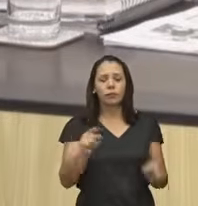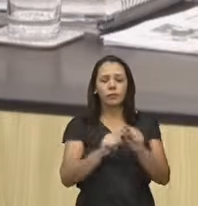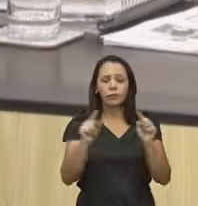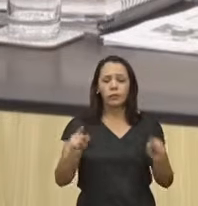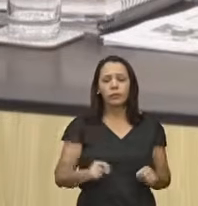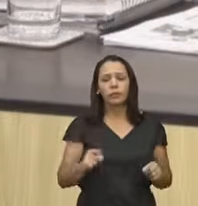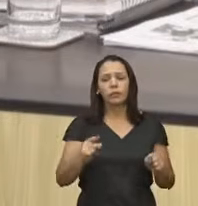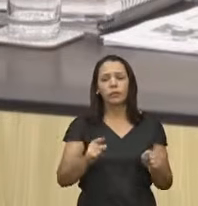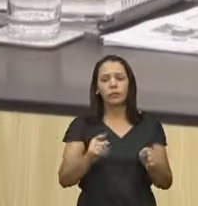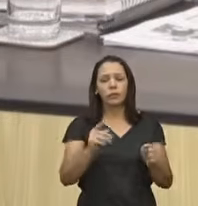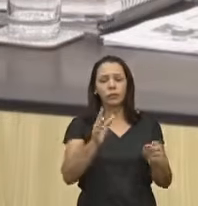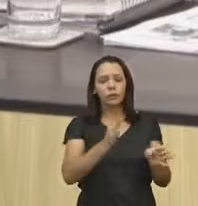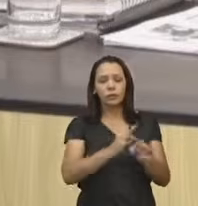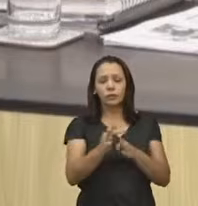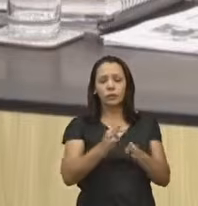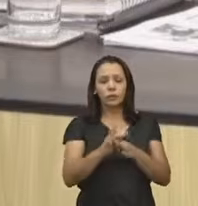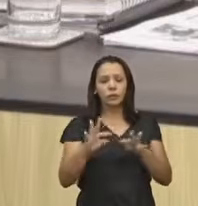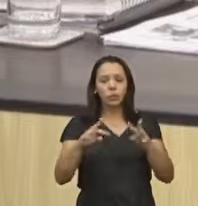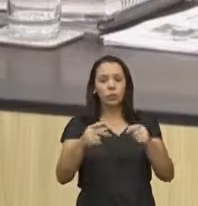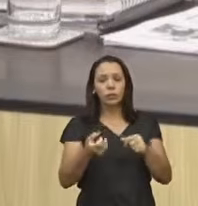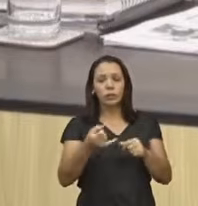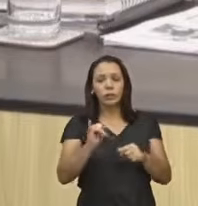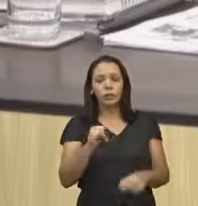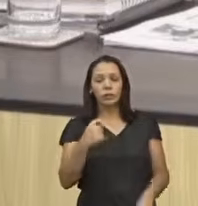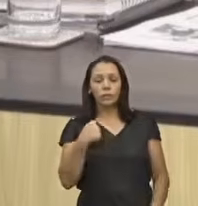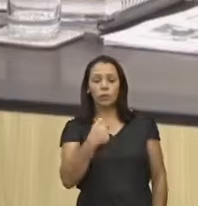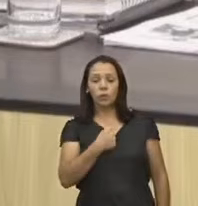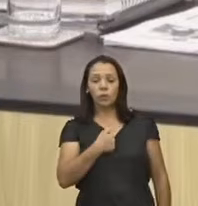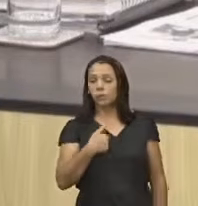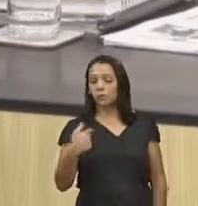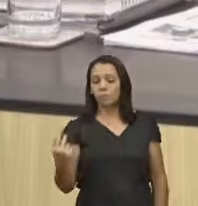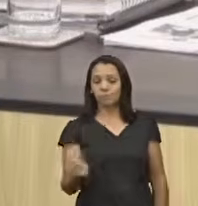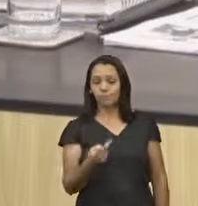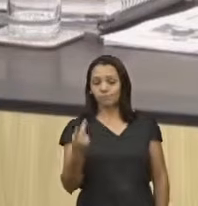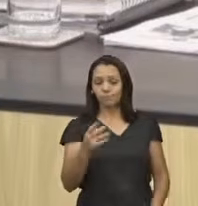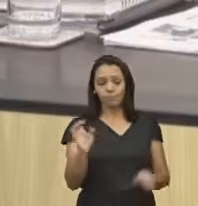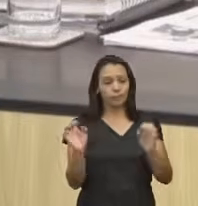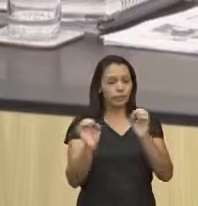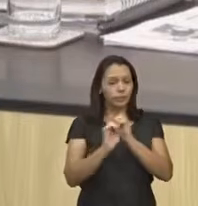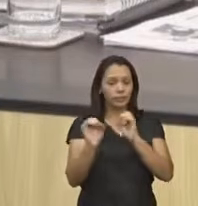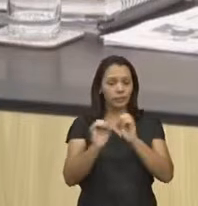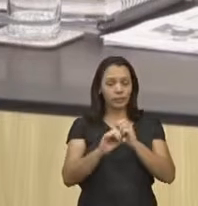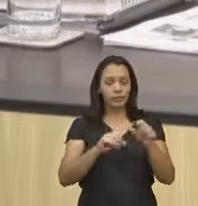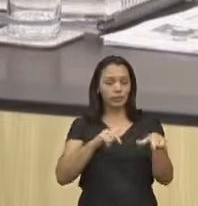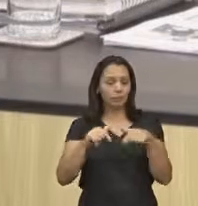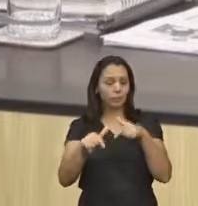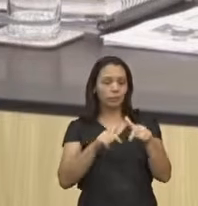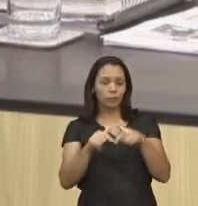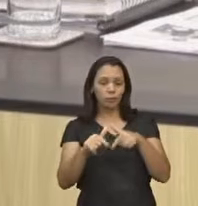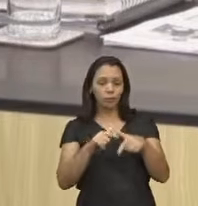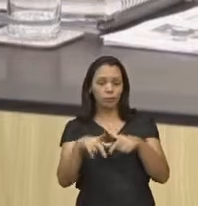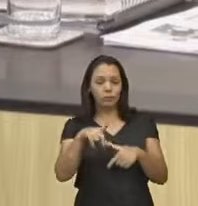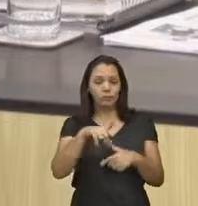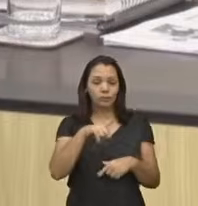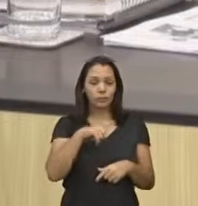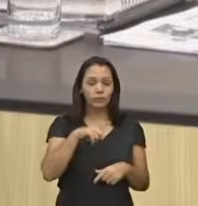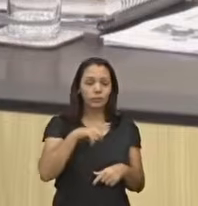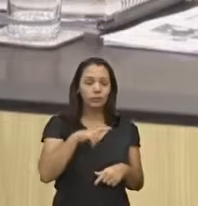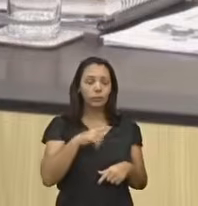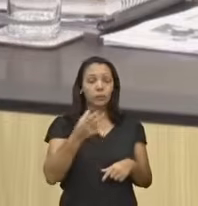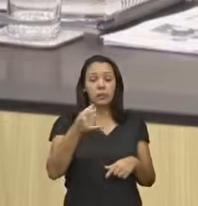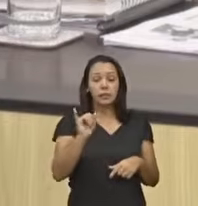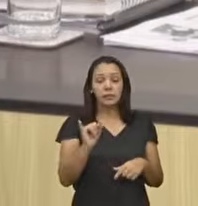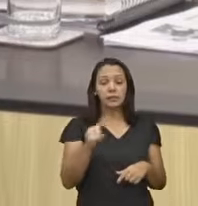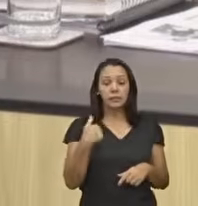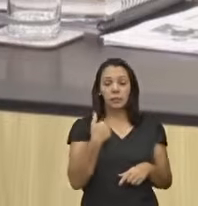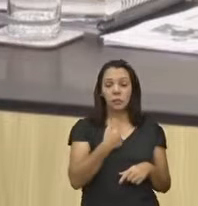todo mundo. E se a gente não valorizar o trabalho que nós temos e o que nós estamos fazendo aqui nesta casa, se nós